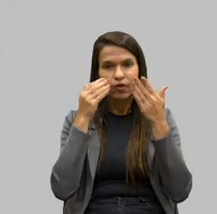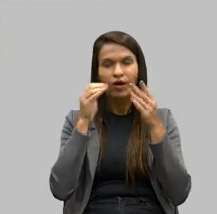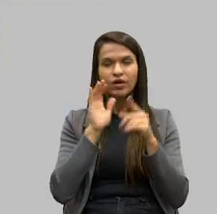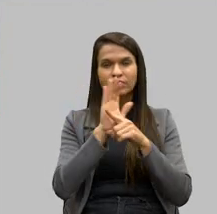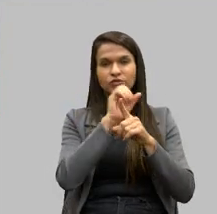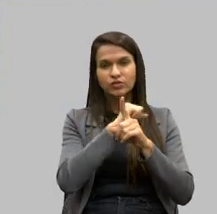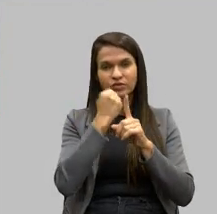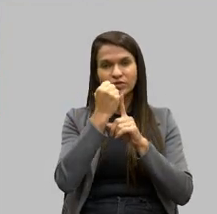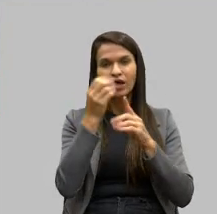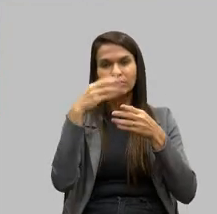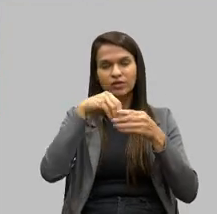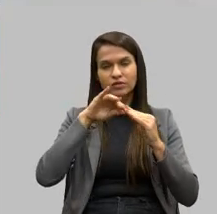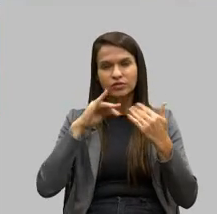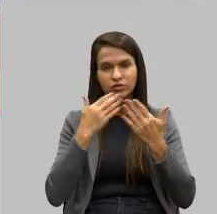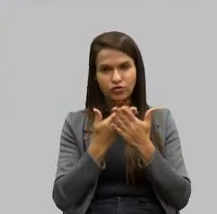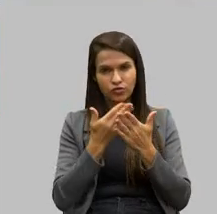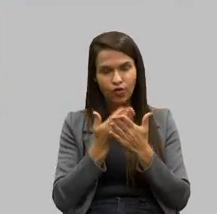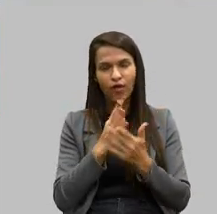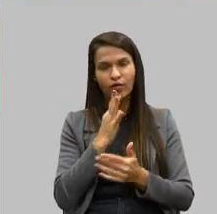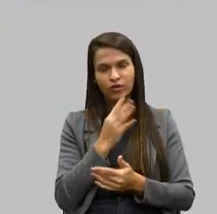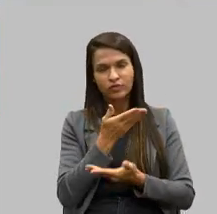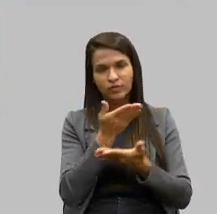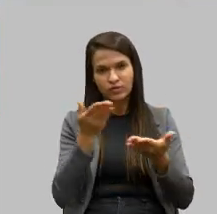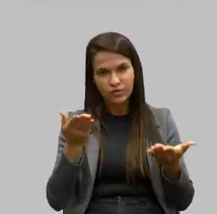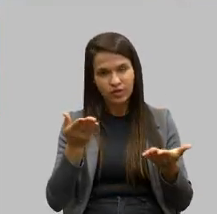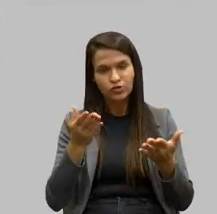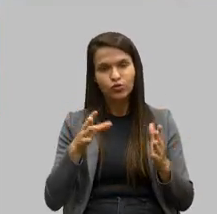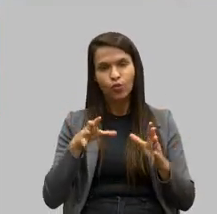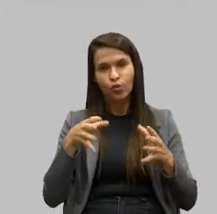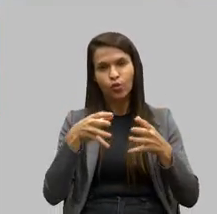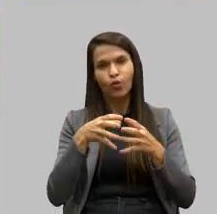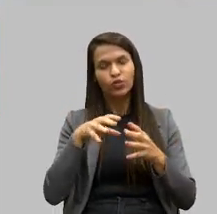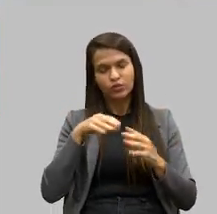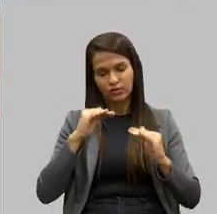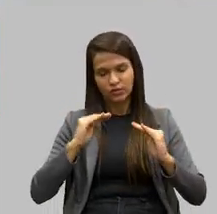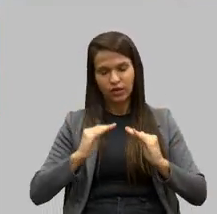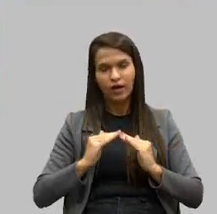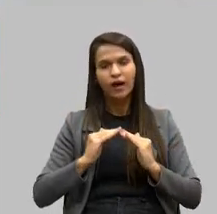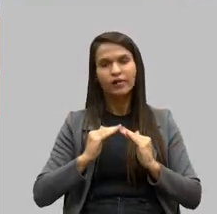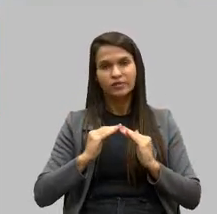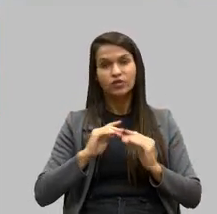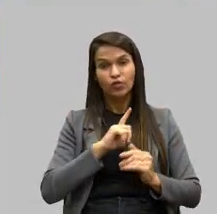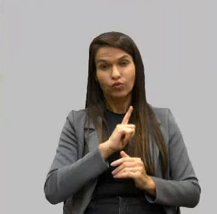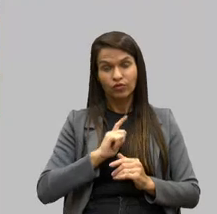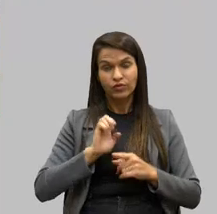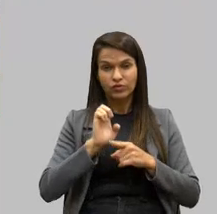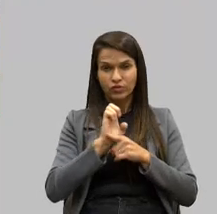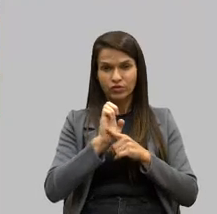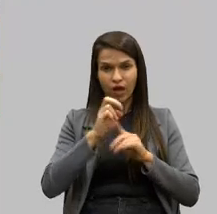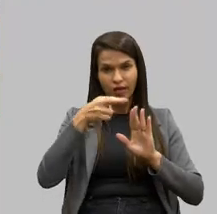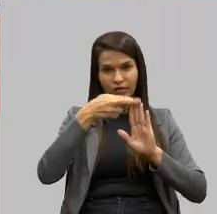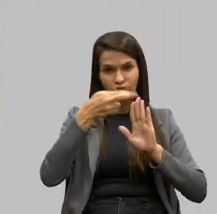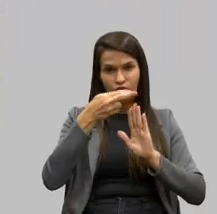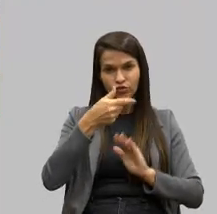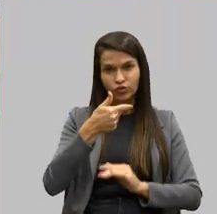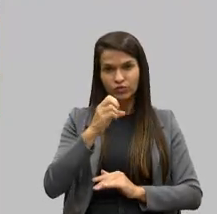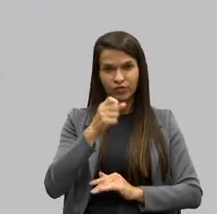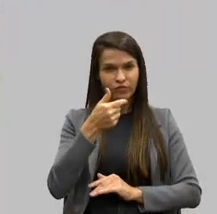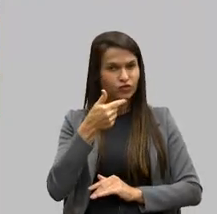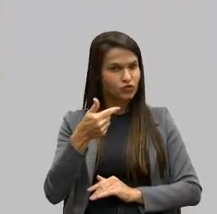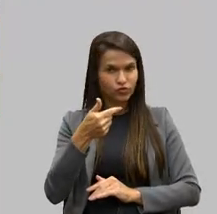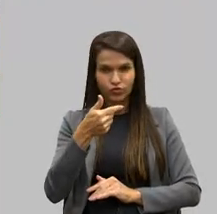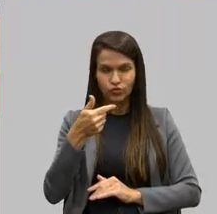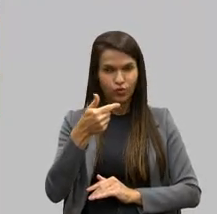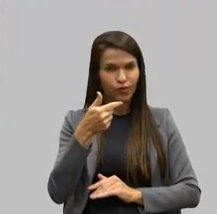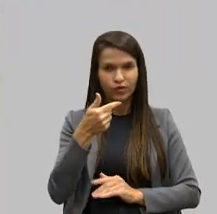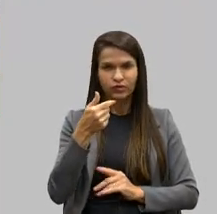público da sua equipe, do senhor, de todos dessa casa, que o governo do Estado, na resolução de 2022, não cumpre a